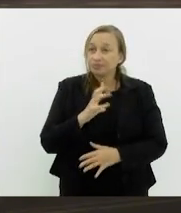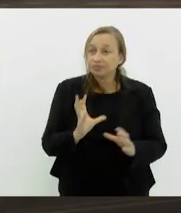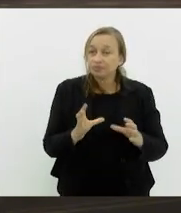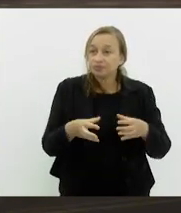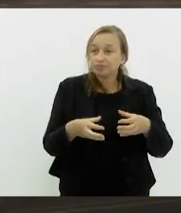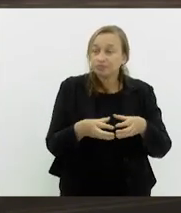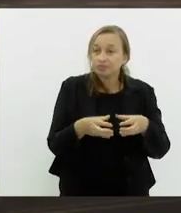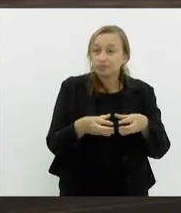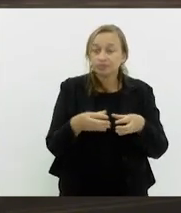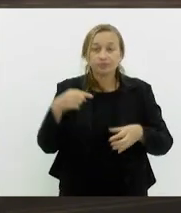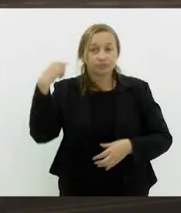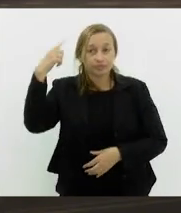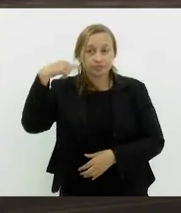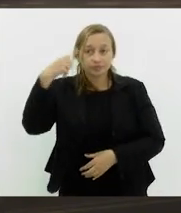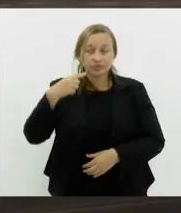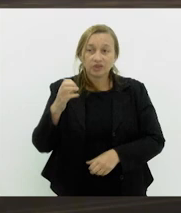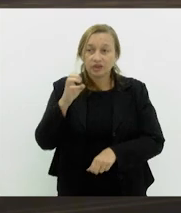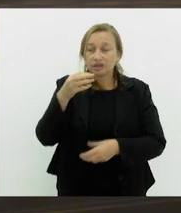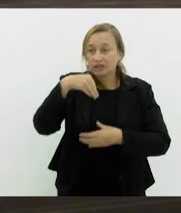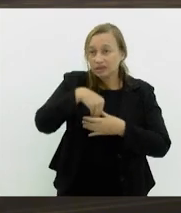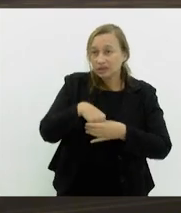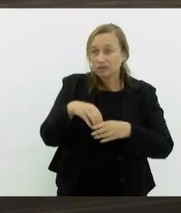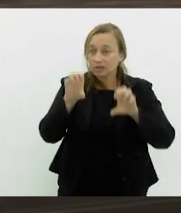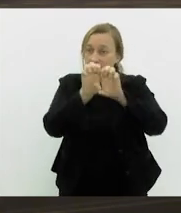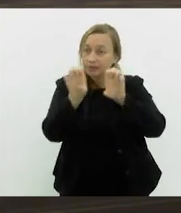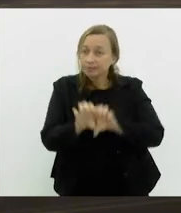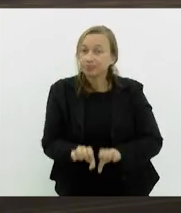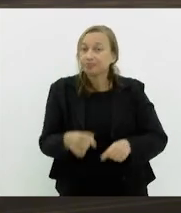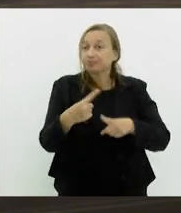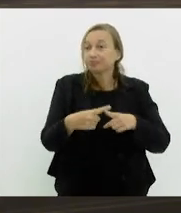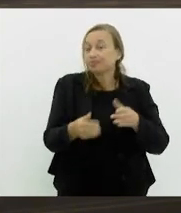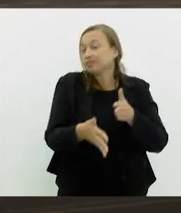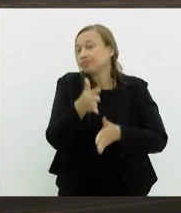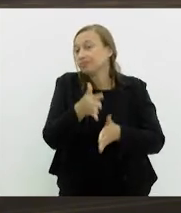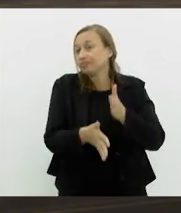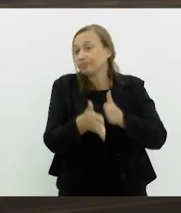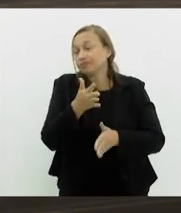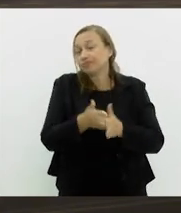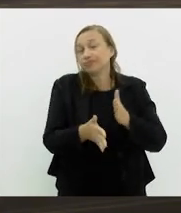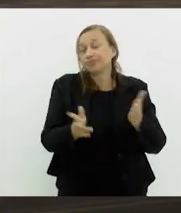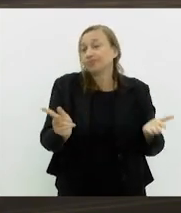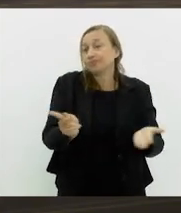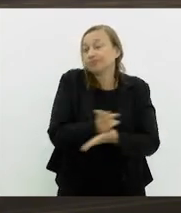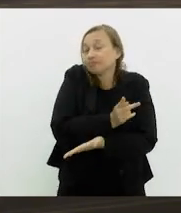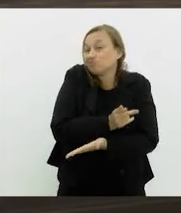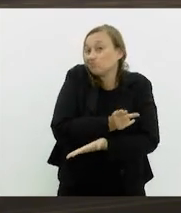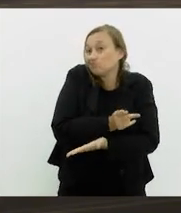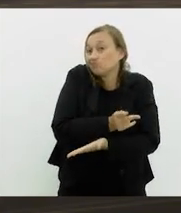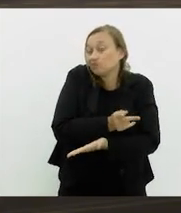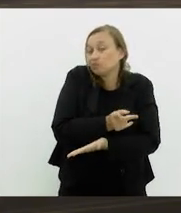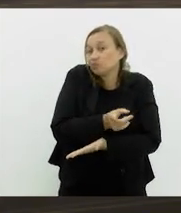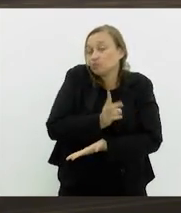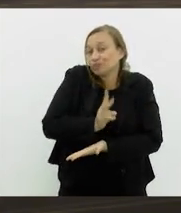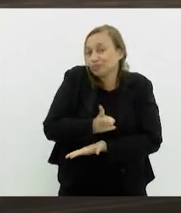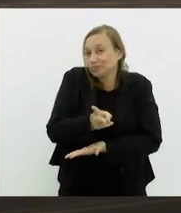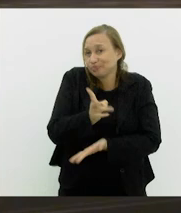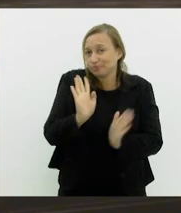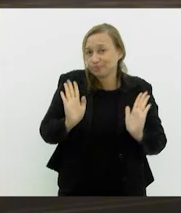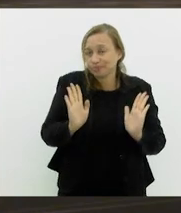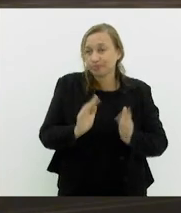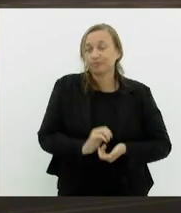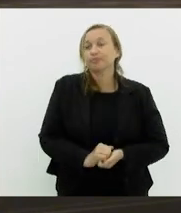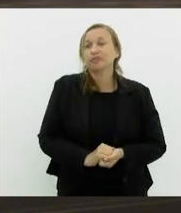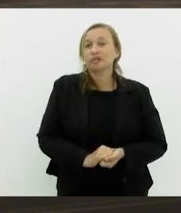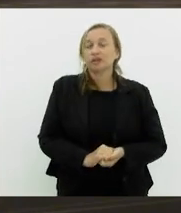dentro da sua estrutura. Porque esses conflitos são recorrentes, eles acontecem o tempo todo. E,